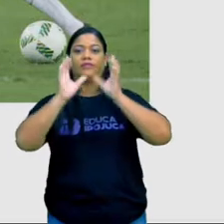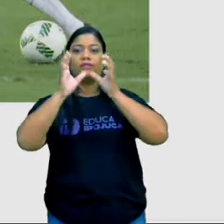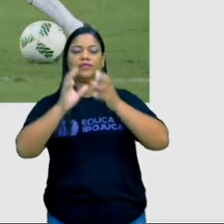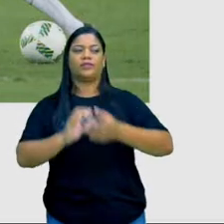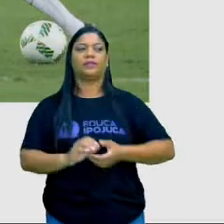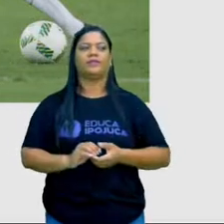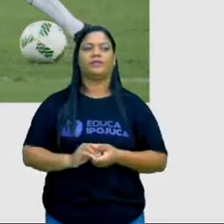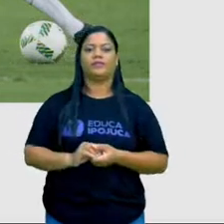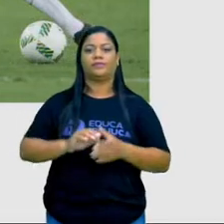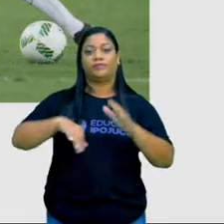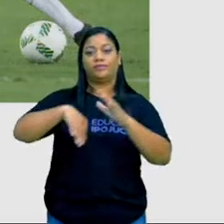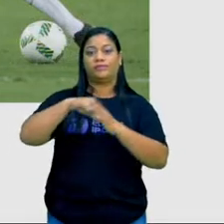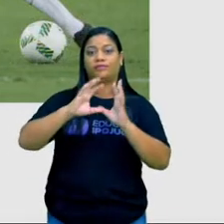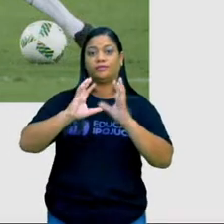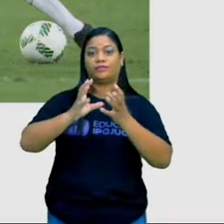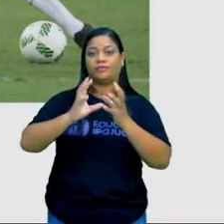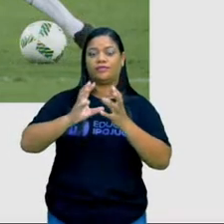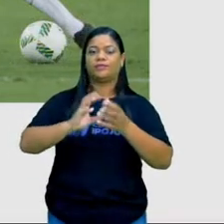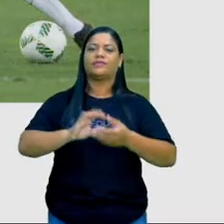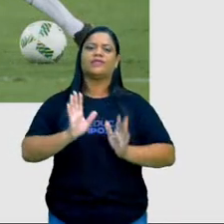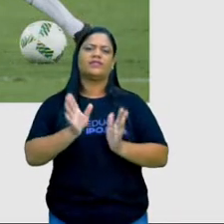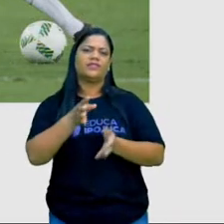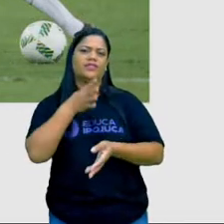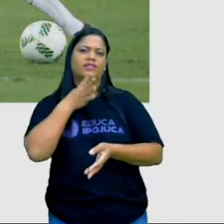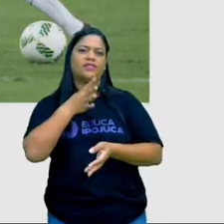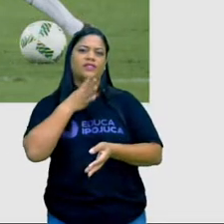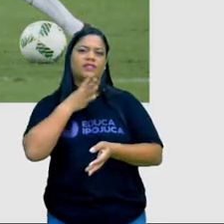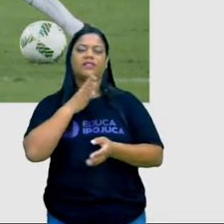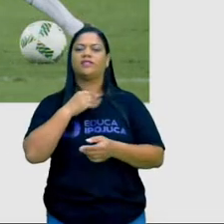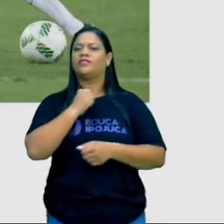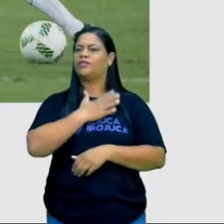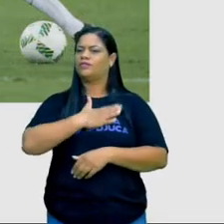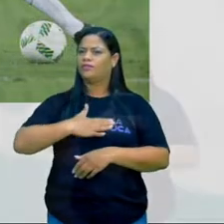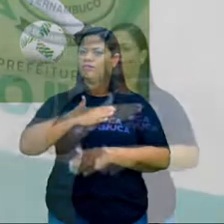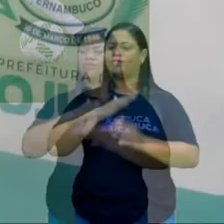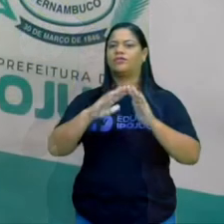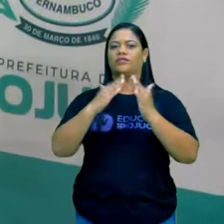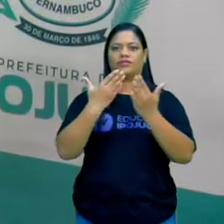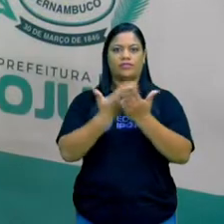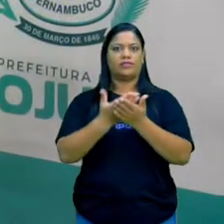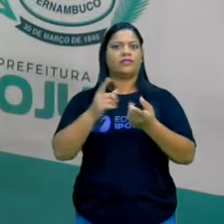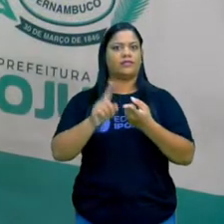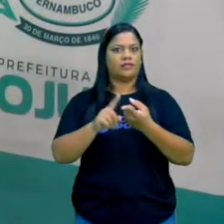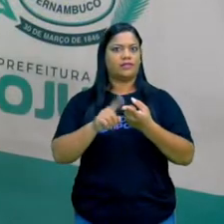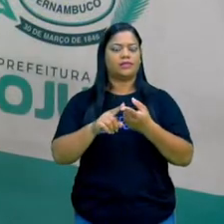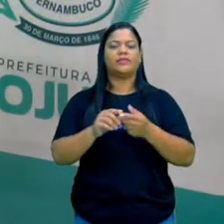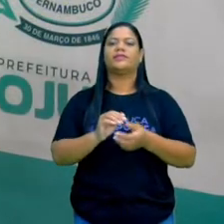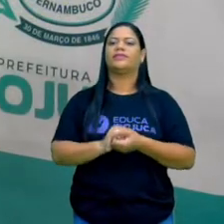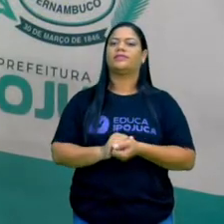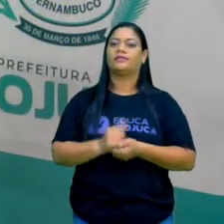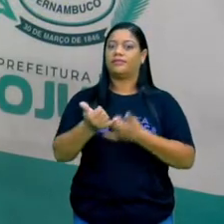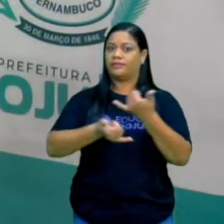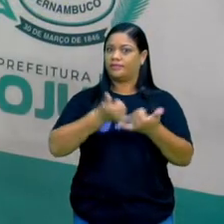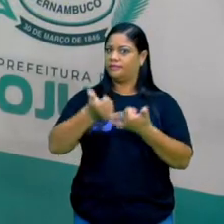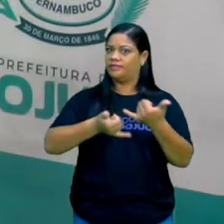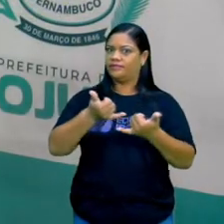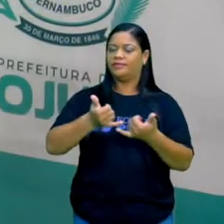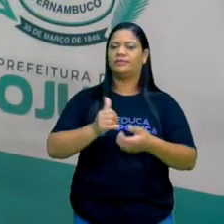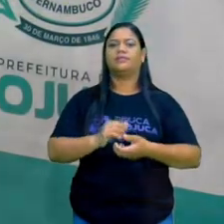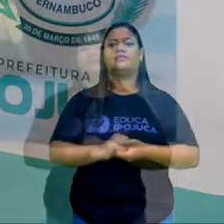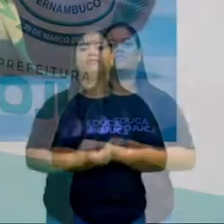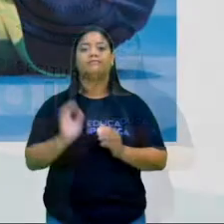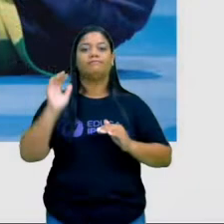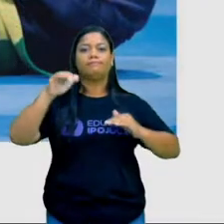voleibol, futebol, que a gente já conhece e joga na escola, né? Também como forma de jogo.